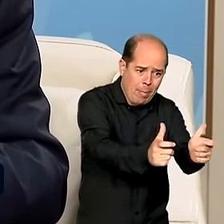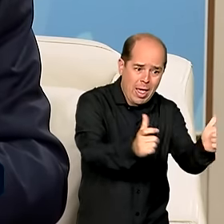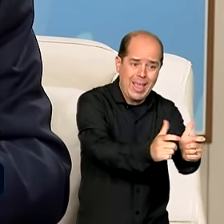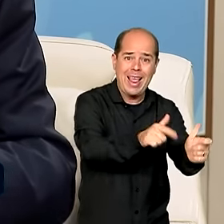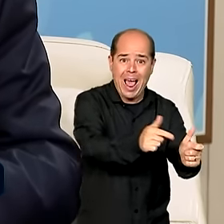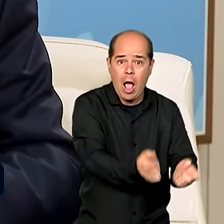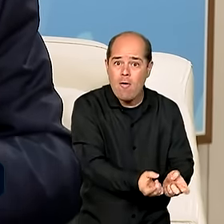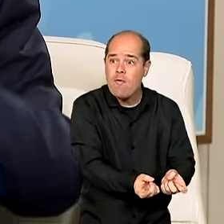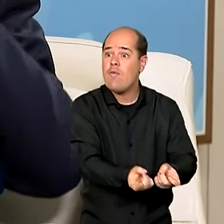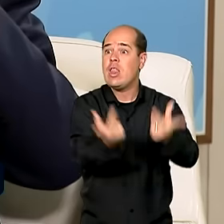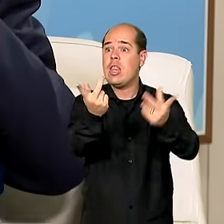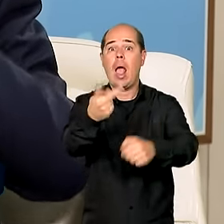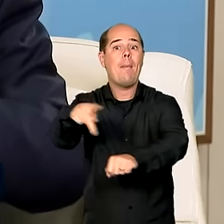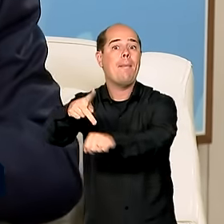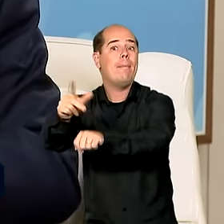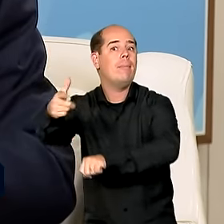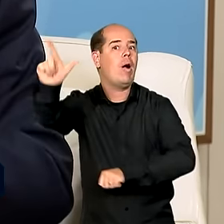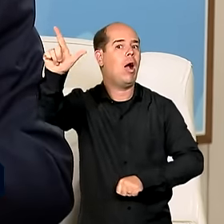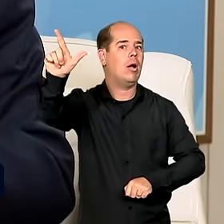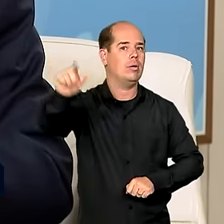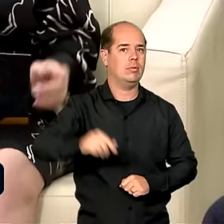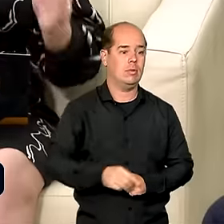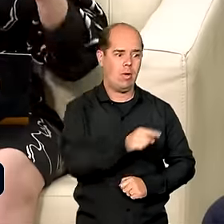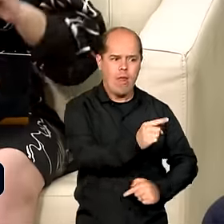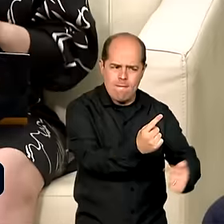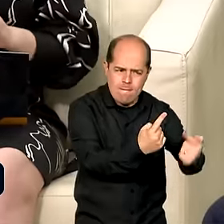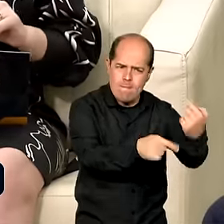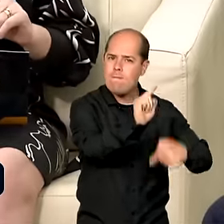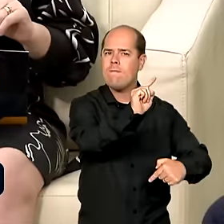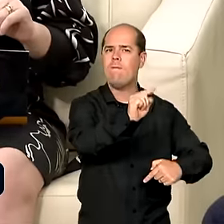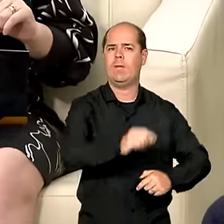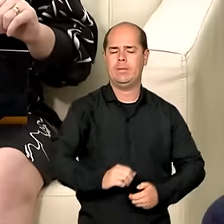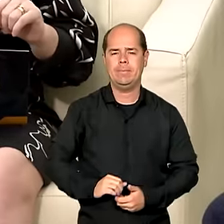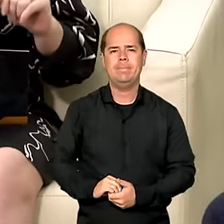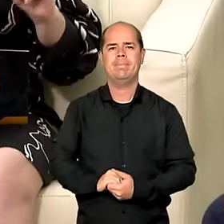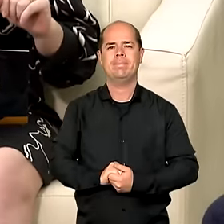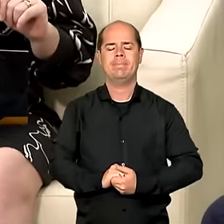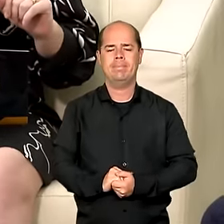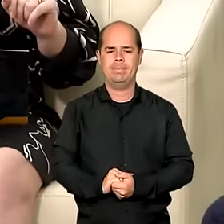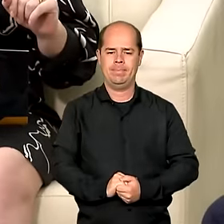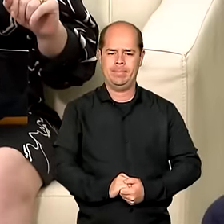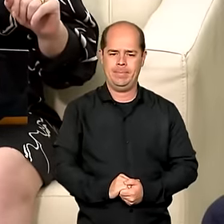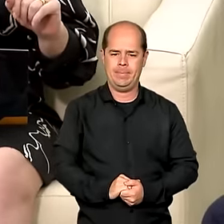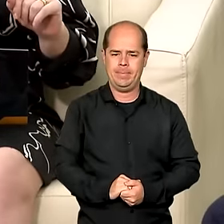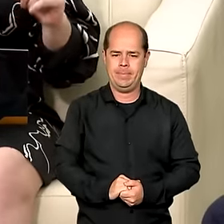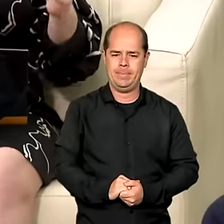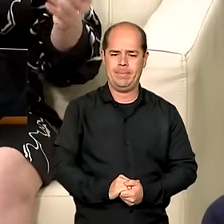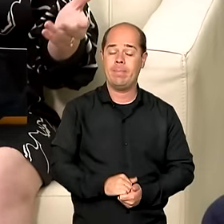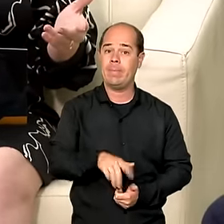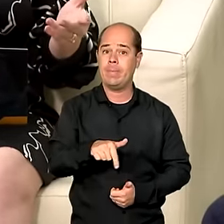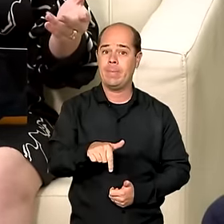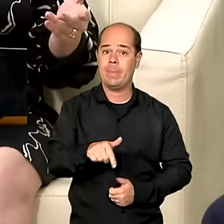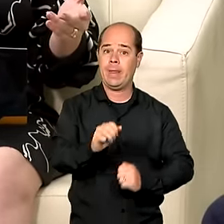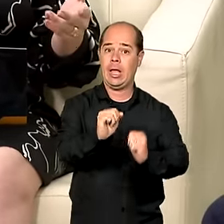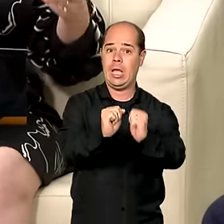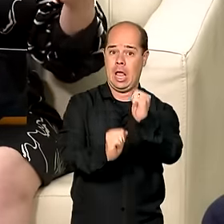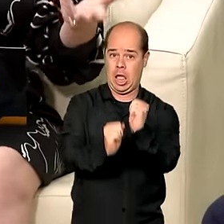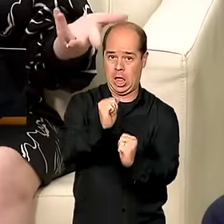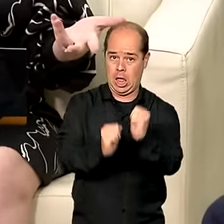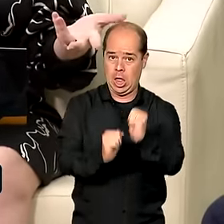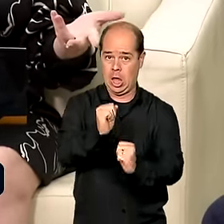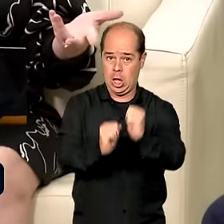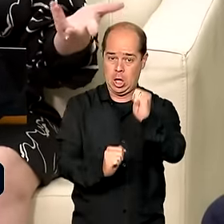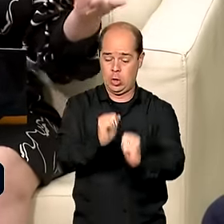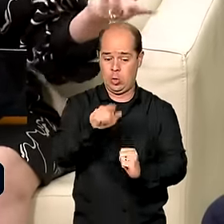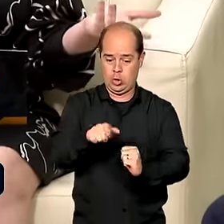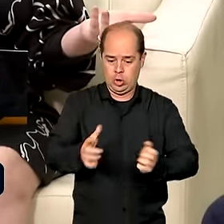exportar que ela tem um upgrade eu queria falar com o senhor sobre os estímulos pra indústria de semicondutores eu não